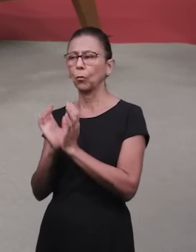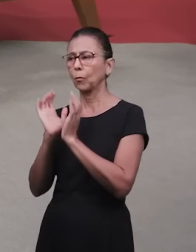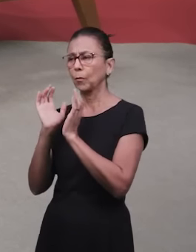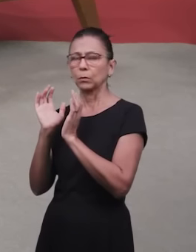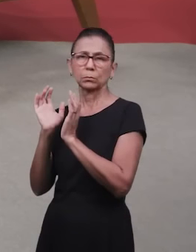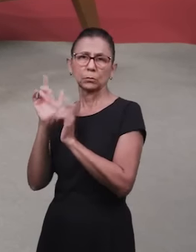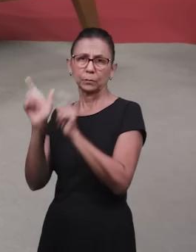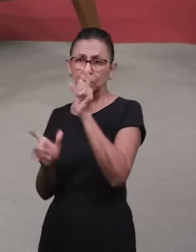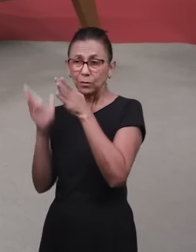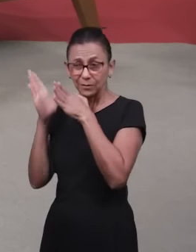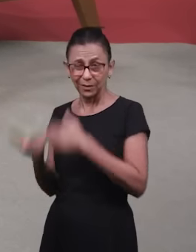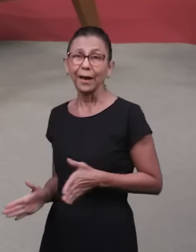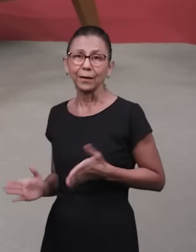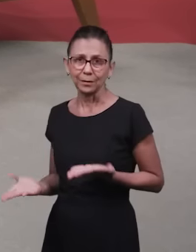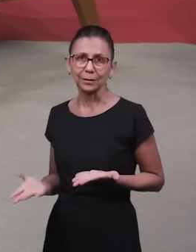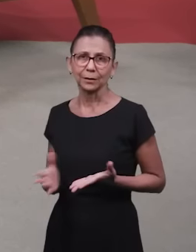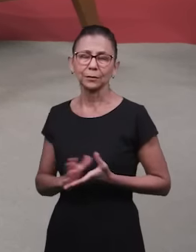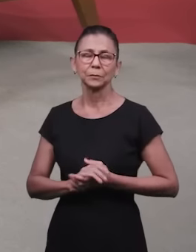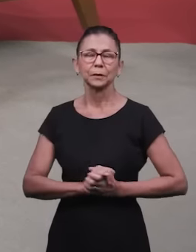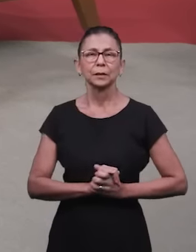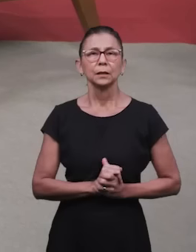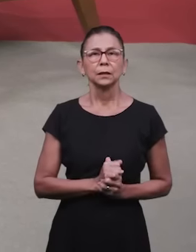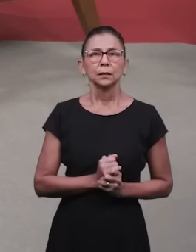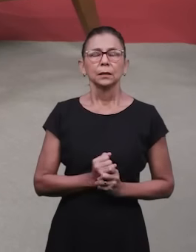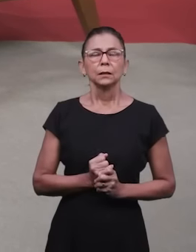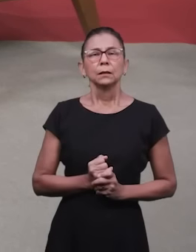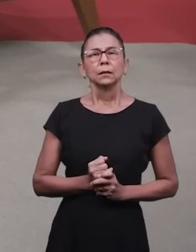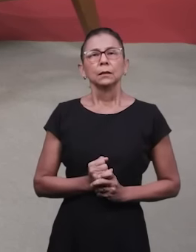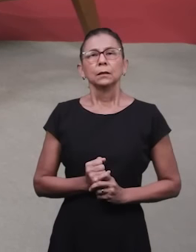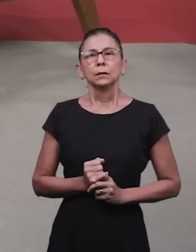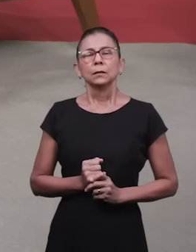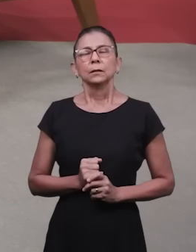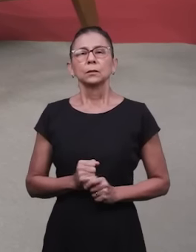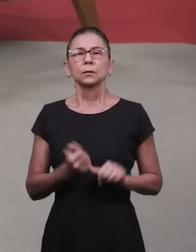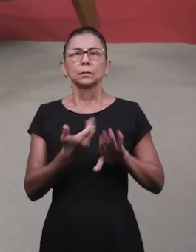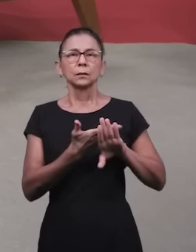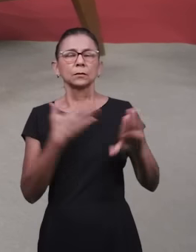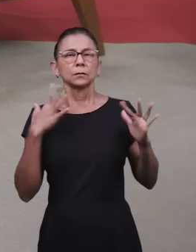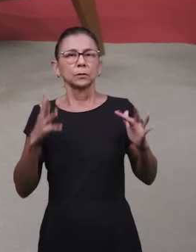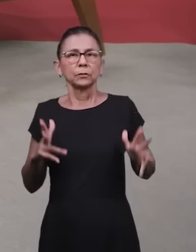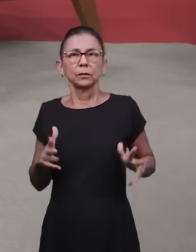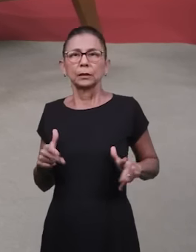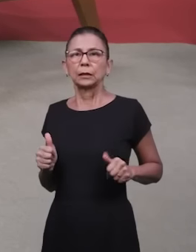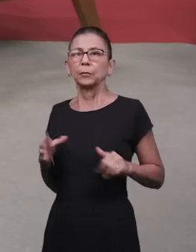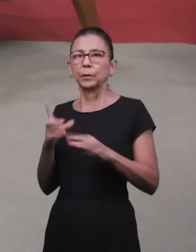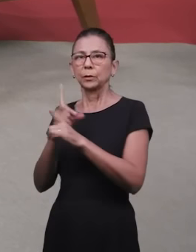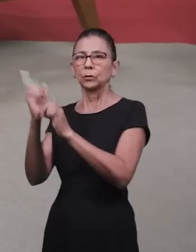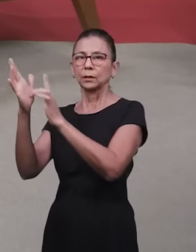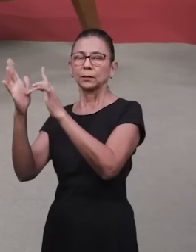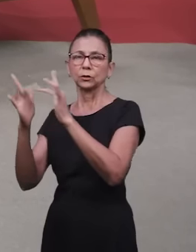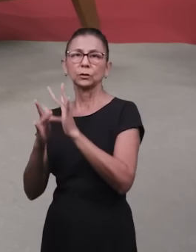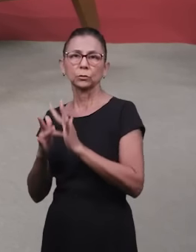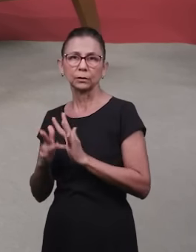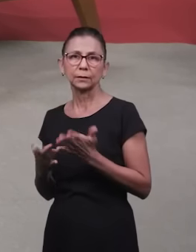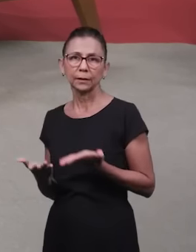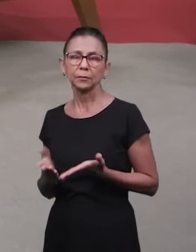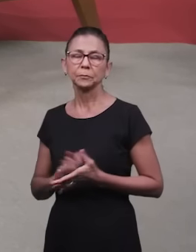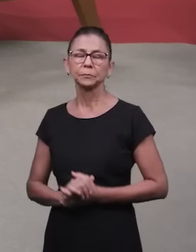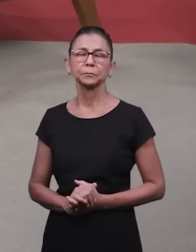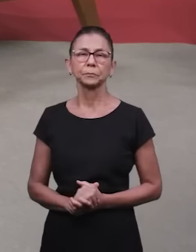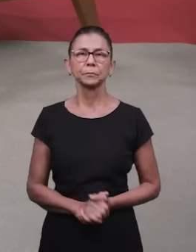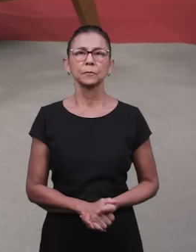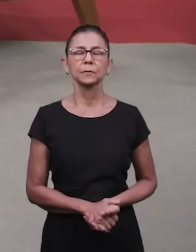de guarda para encontrar o Senhor. Encontrar o noivo. Depois não tem mais jeito. Ela vai ser vítima do resultado desse encontro. E o Senhor é chamado de